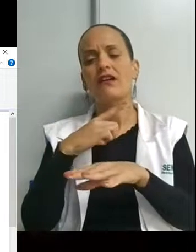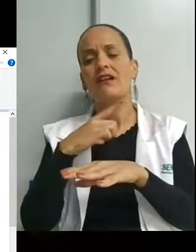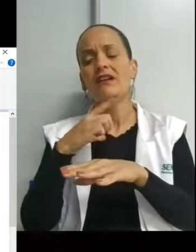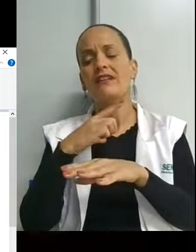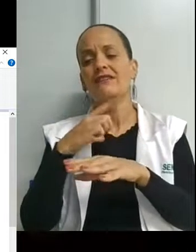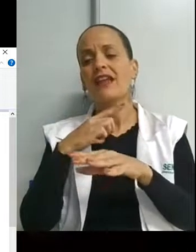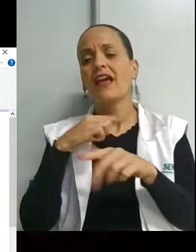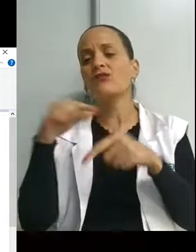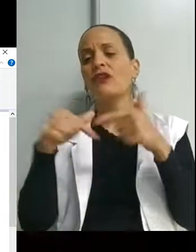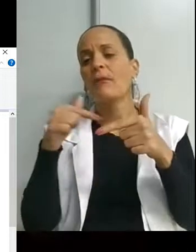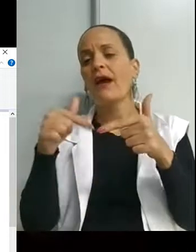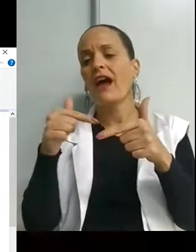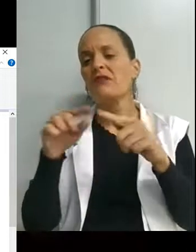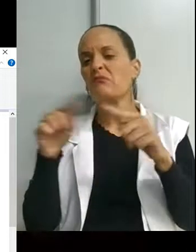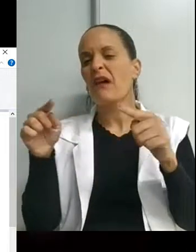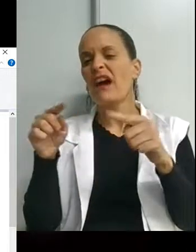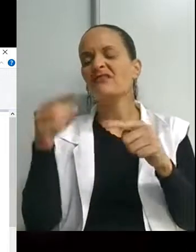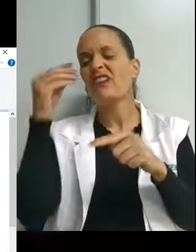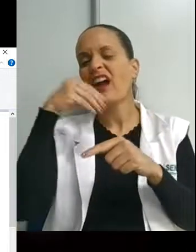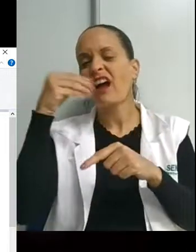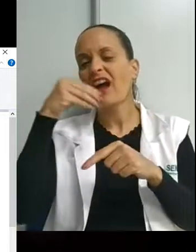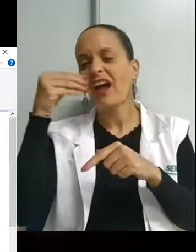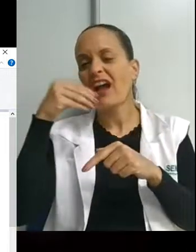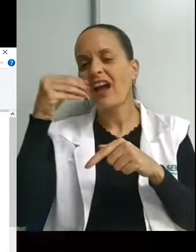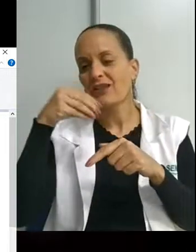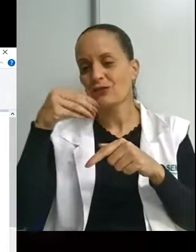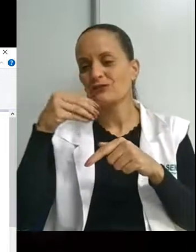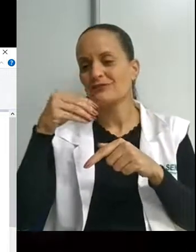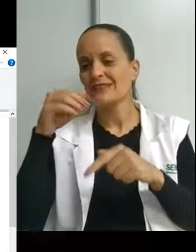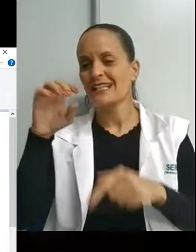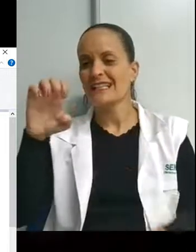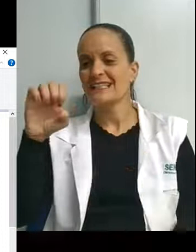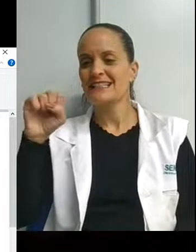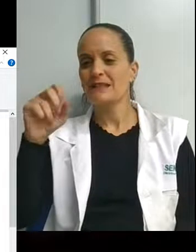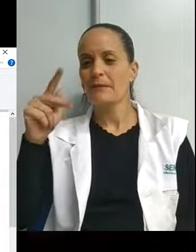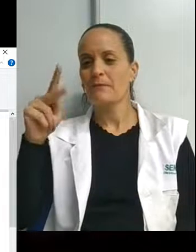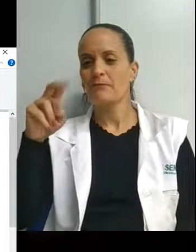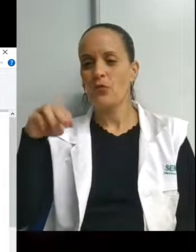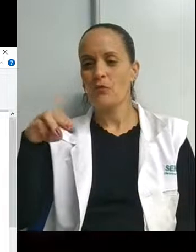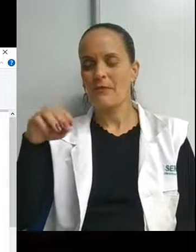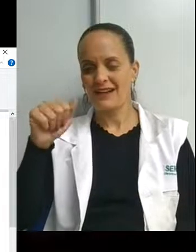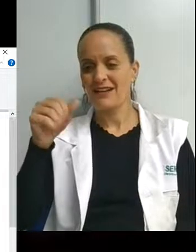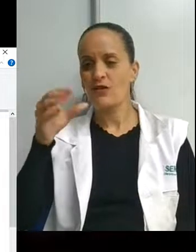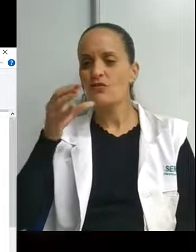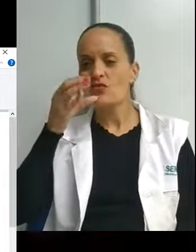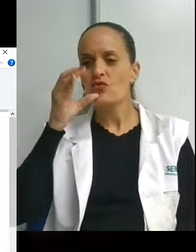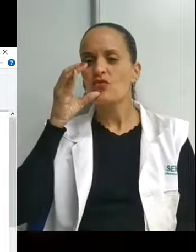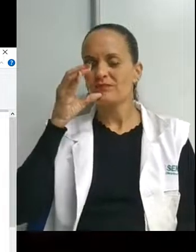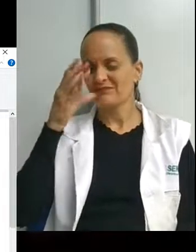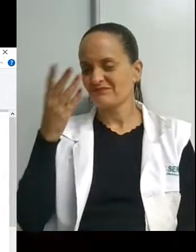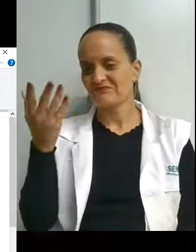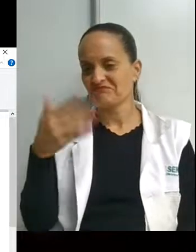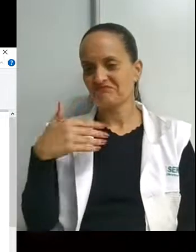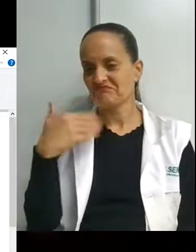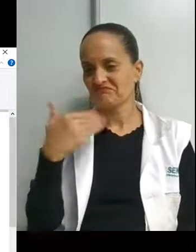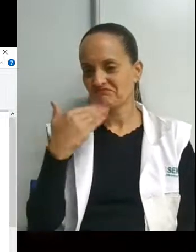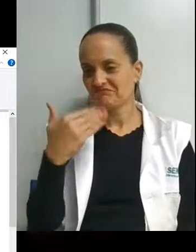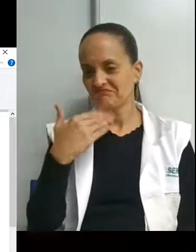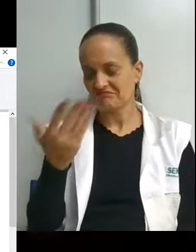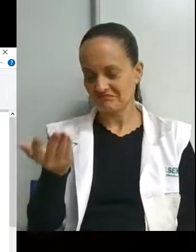bem menos eficaz do que a cerveja, vamos dizer assim, certo? E a outra potência que a gente tem, que aqui